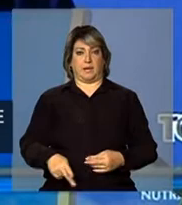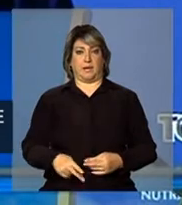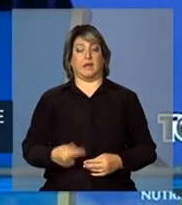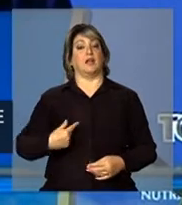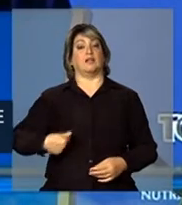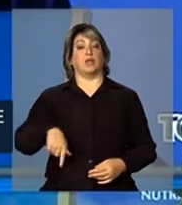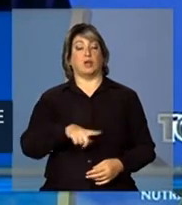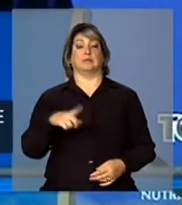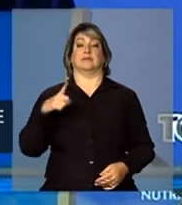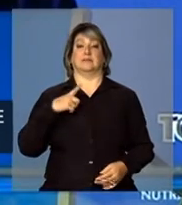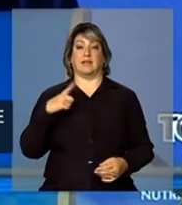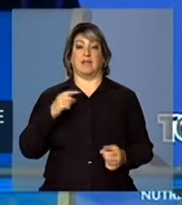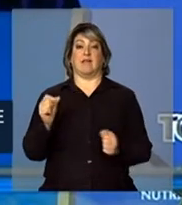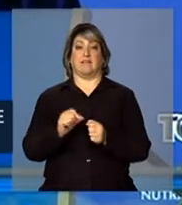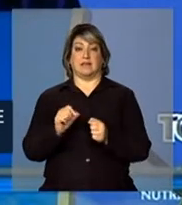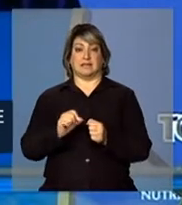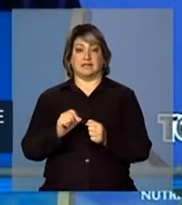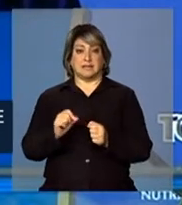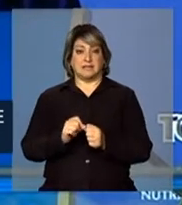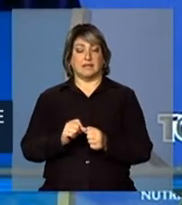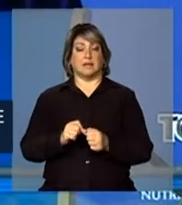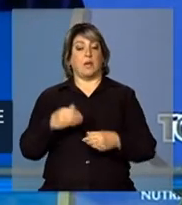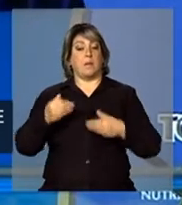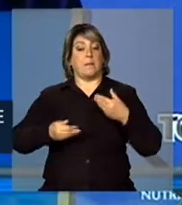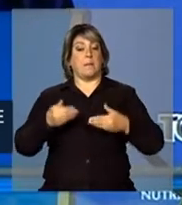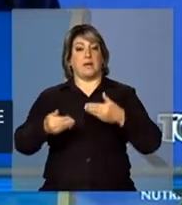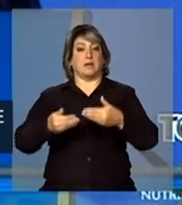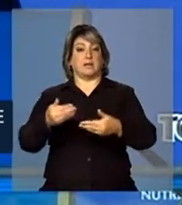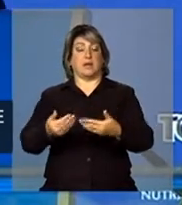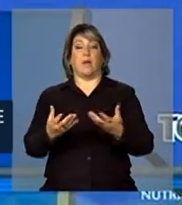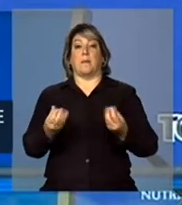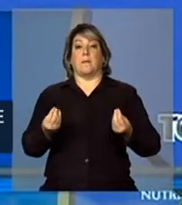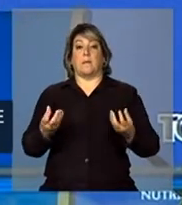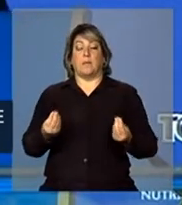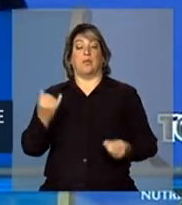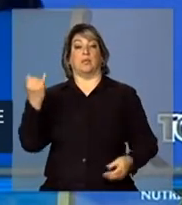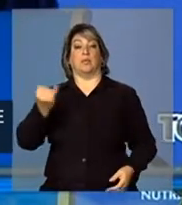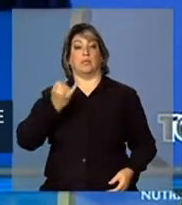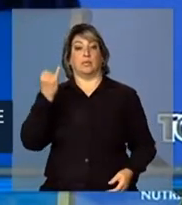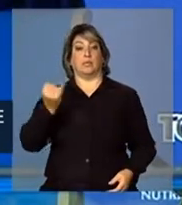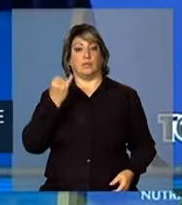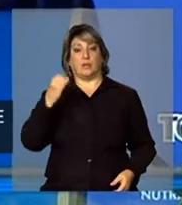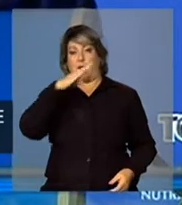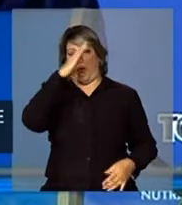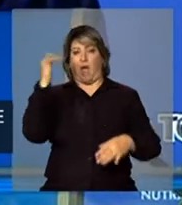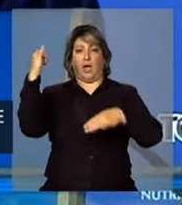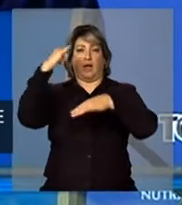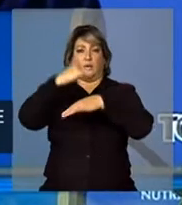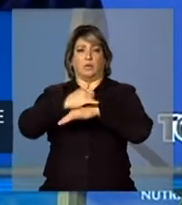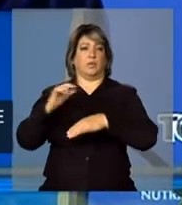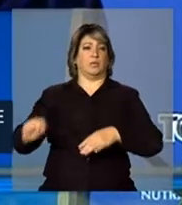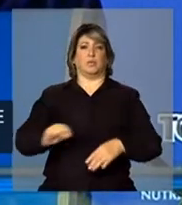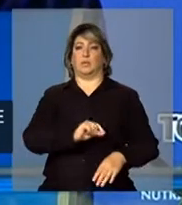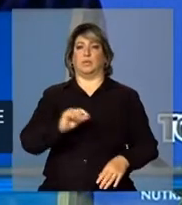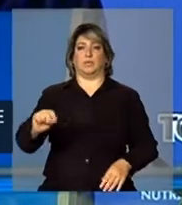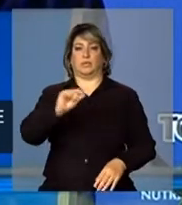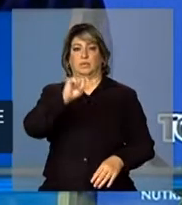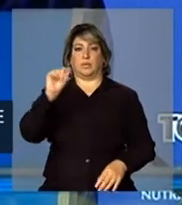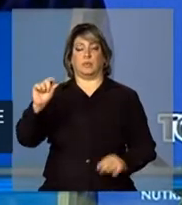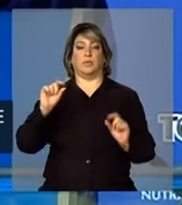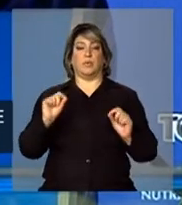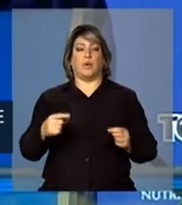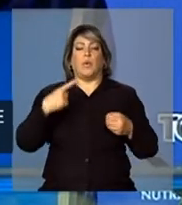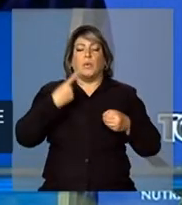Nós estamos fazendo um processo muito importante na área de aeroportos, que é interiorizar